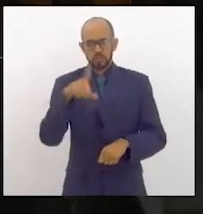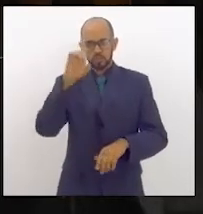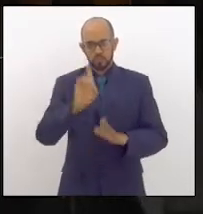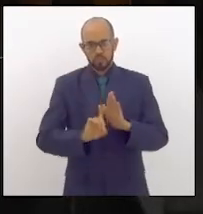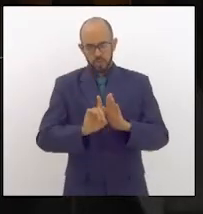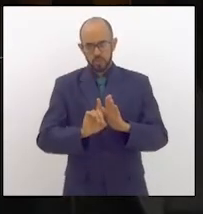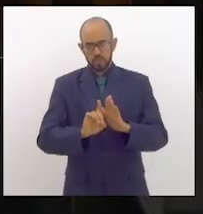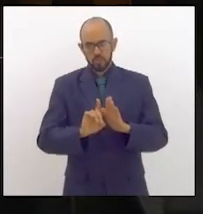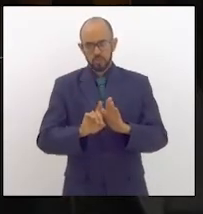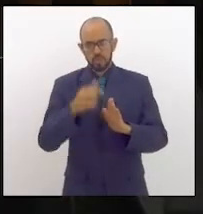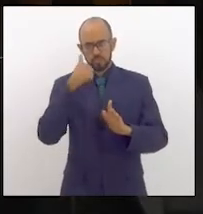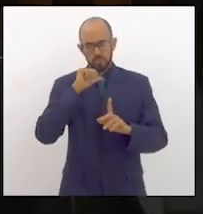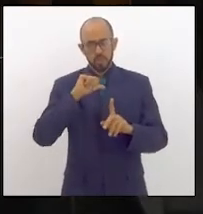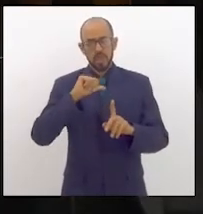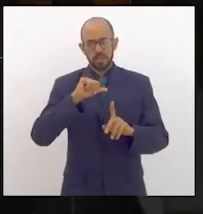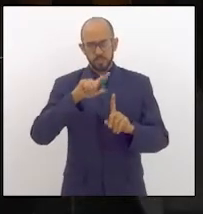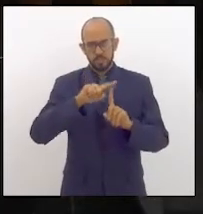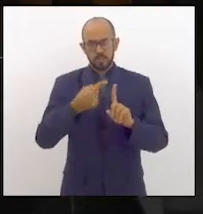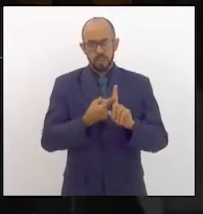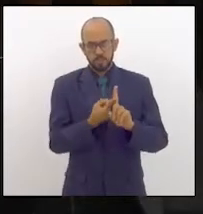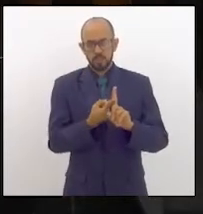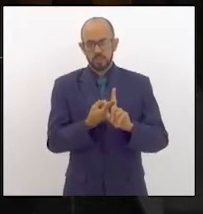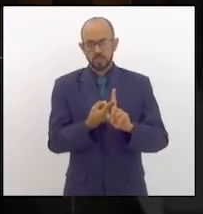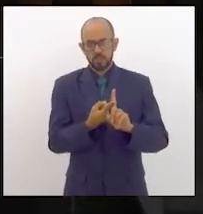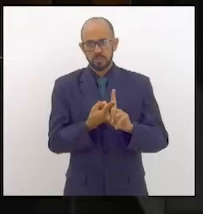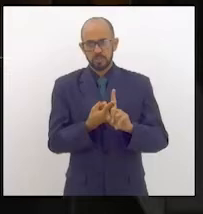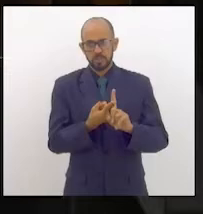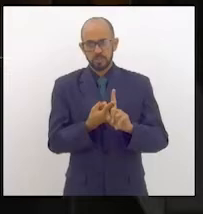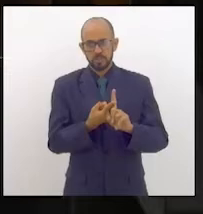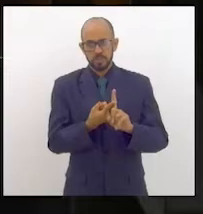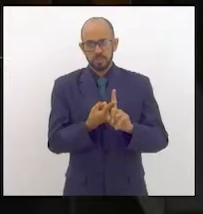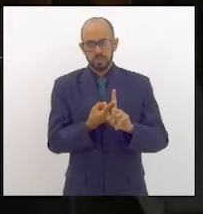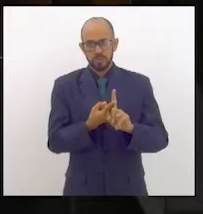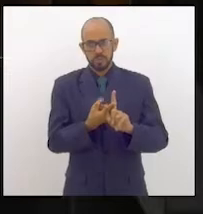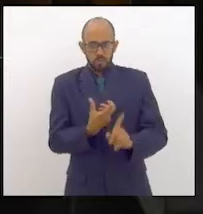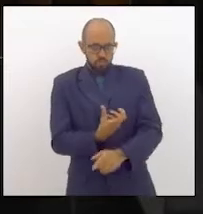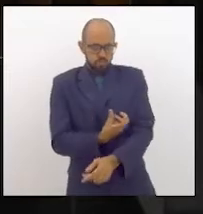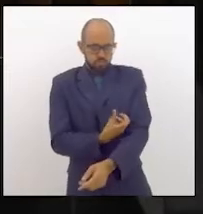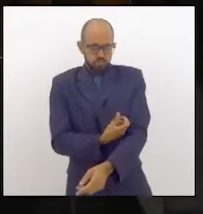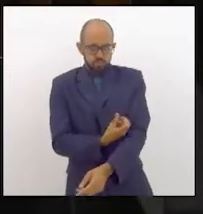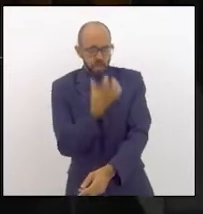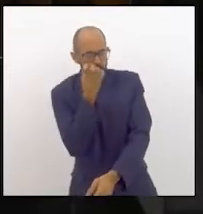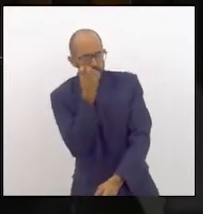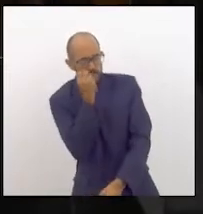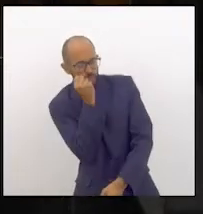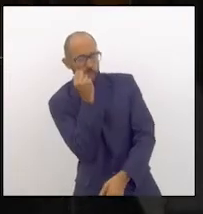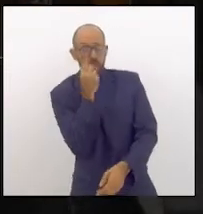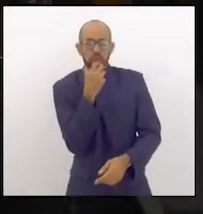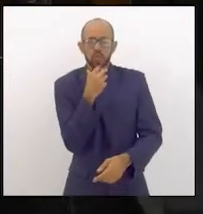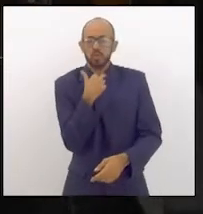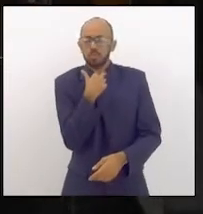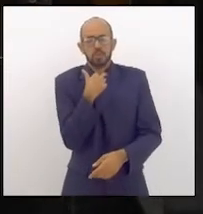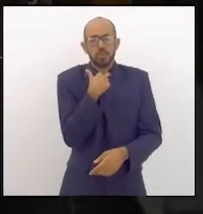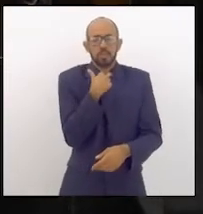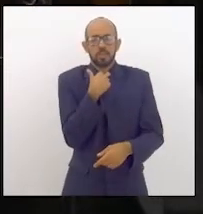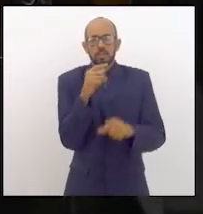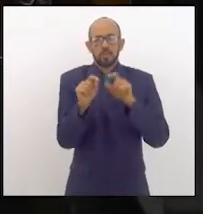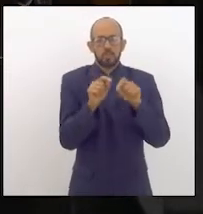parturientes é um anestesista não poderia tapar